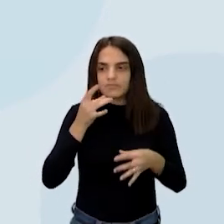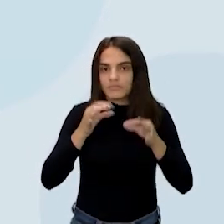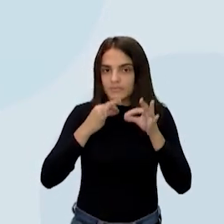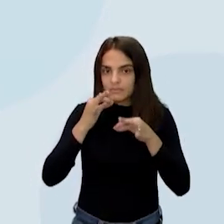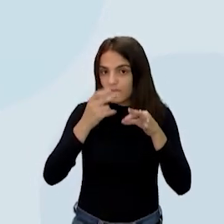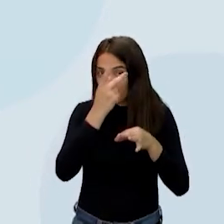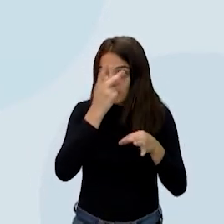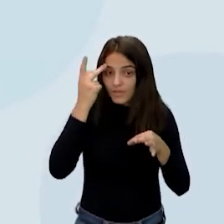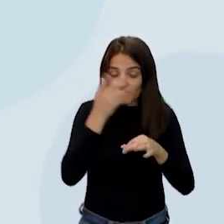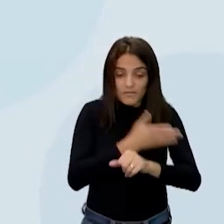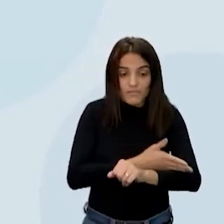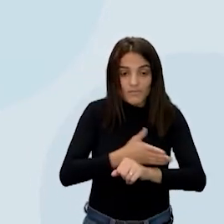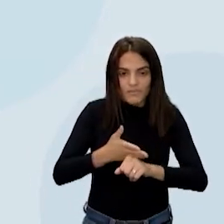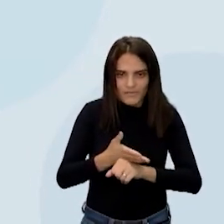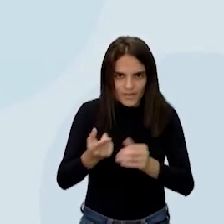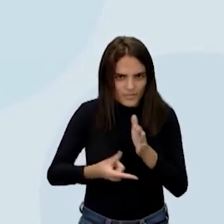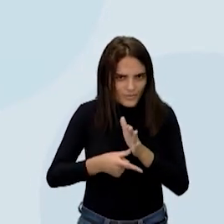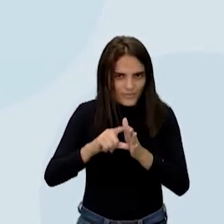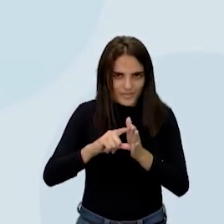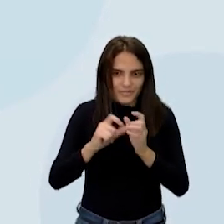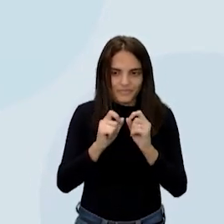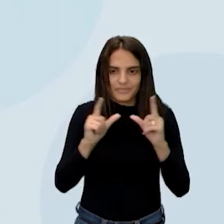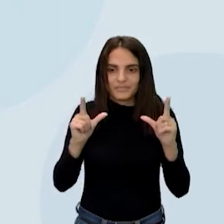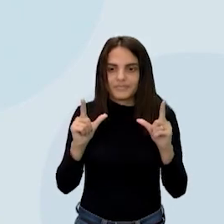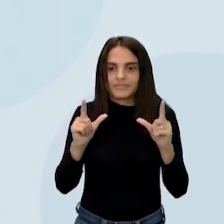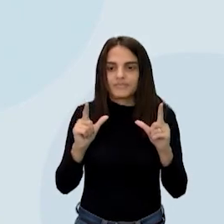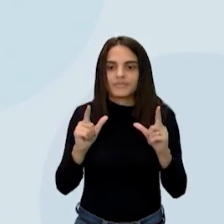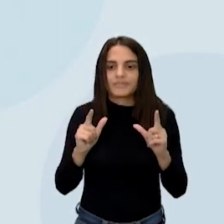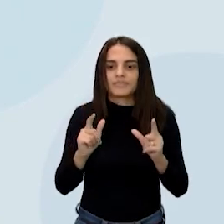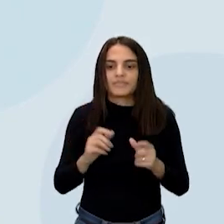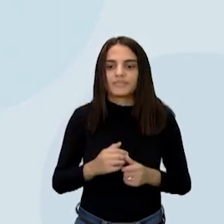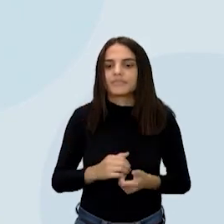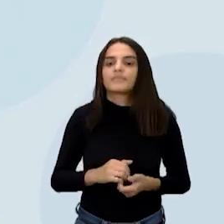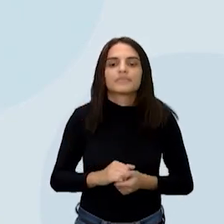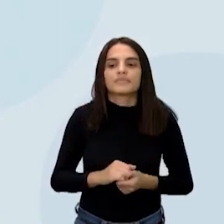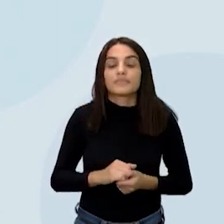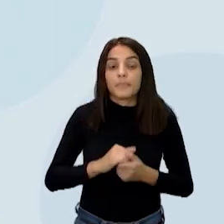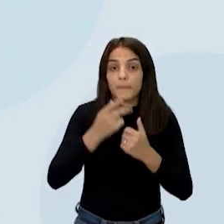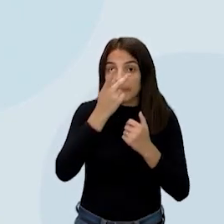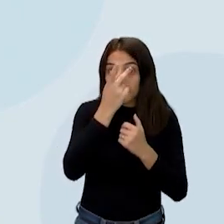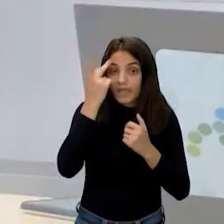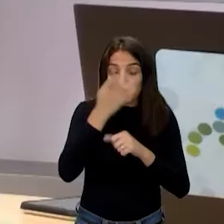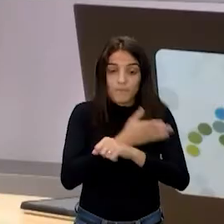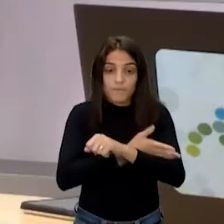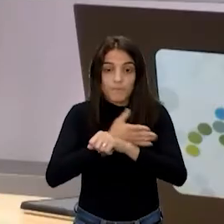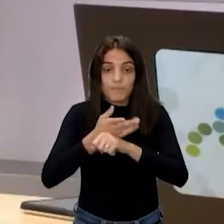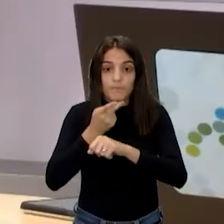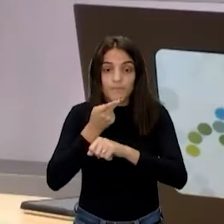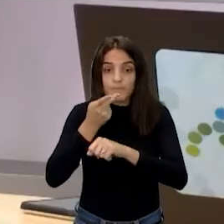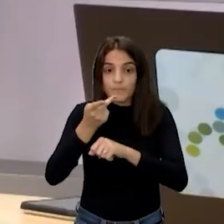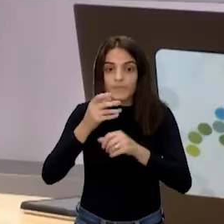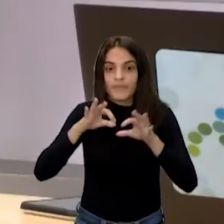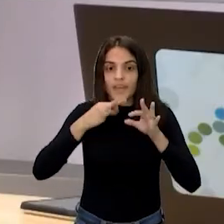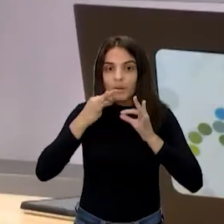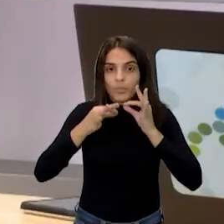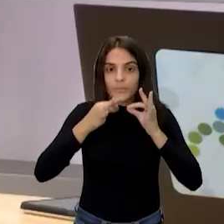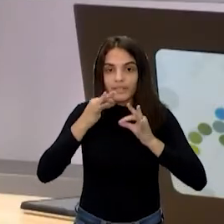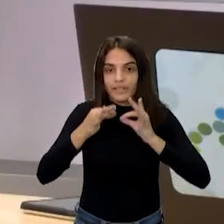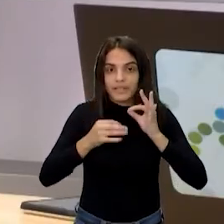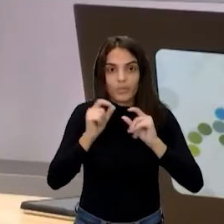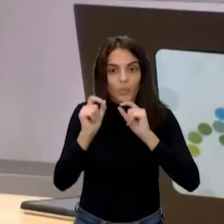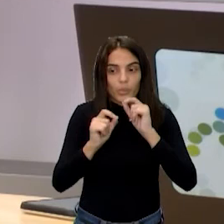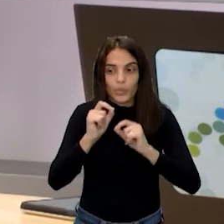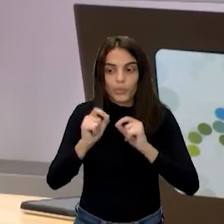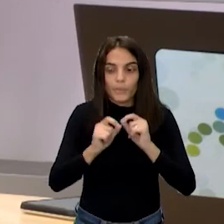as pessoas costumam achar, pode voltar para a gente se for possível, as pessoas costumam falar assim, a argumentação,